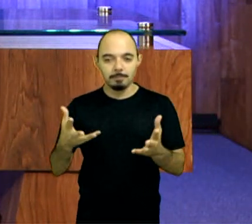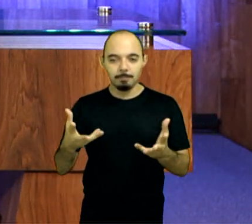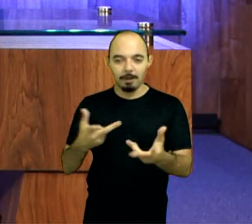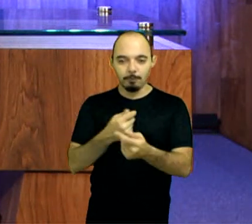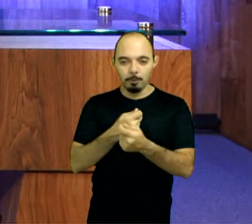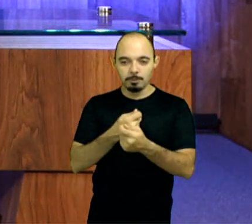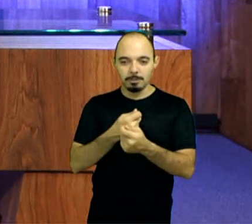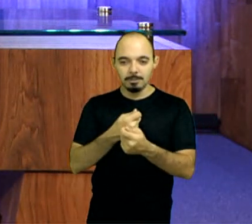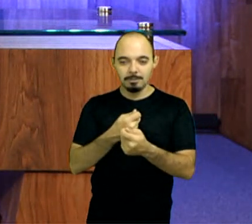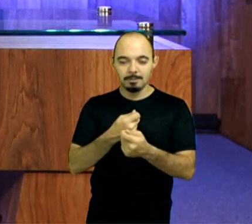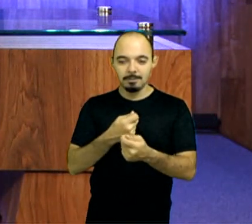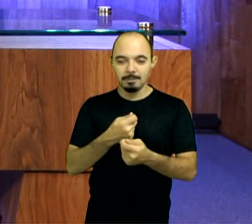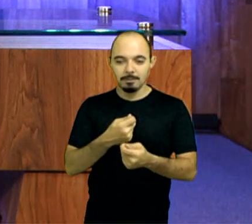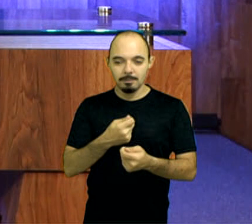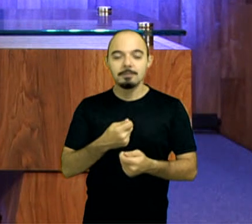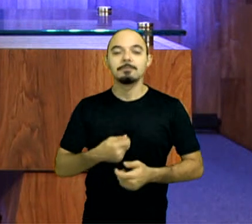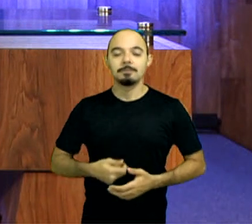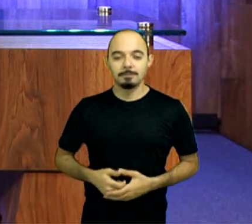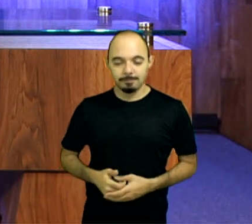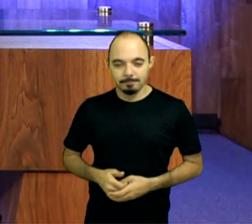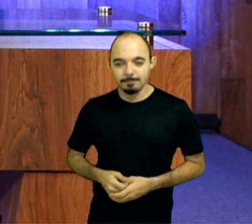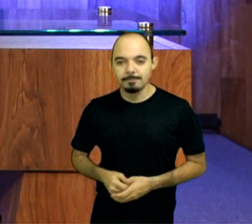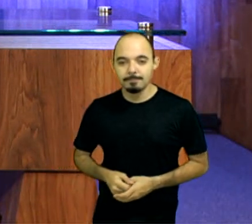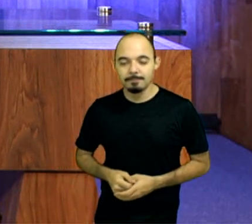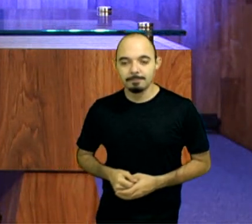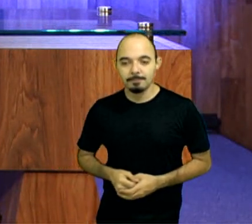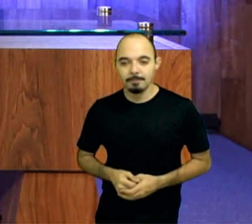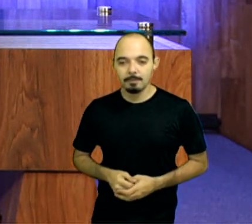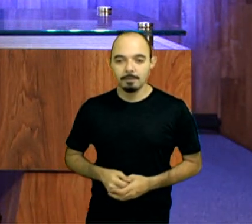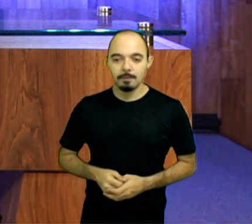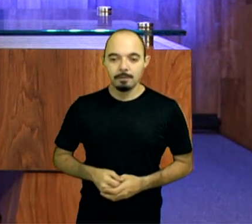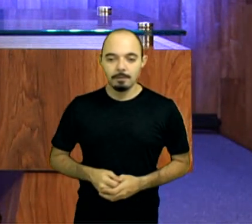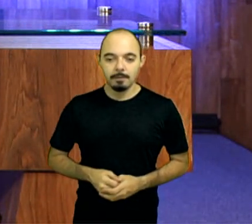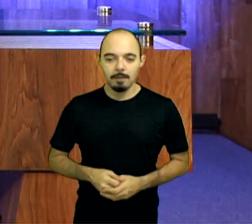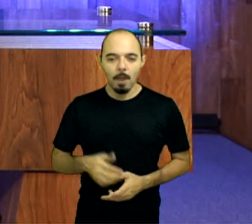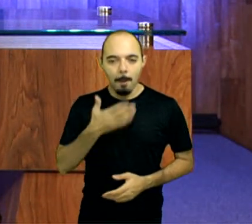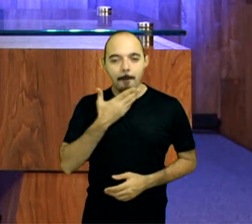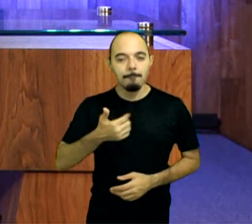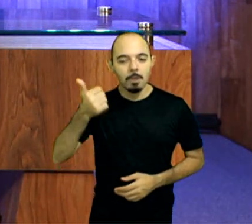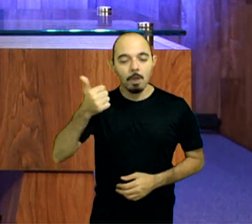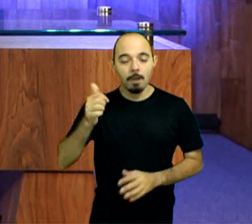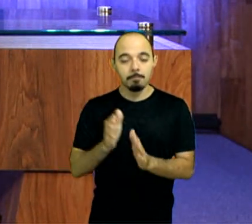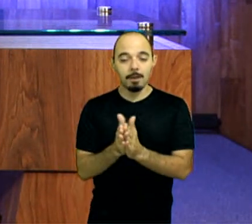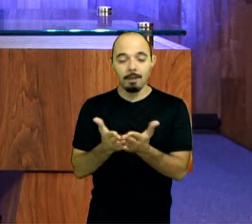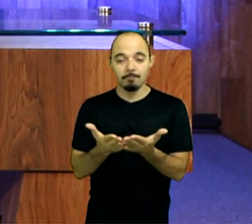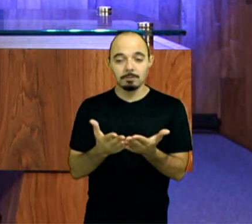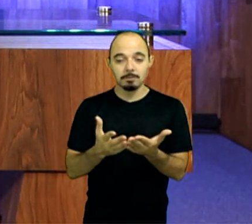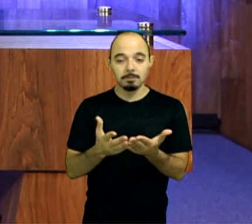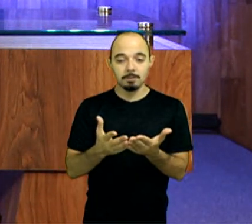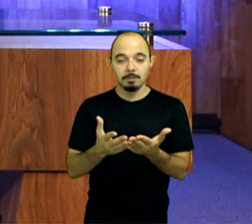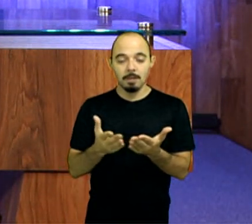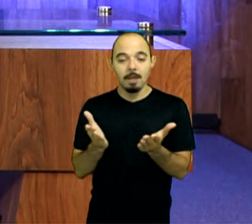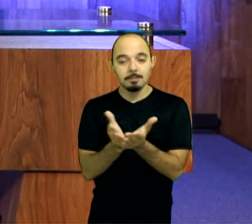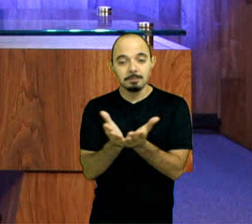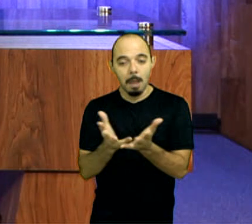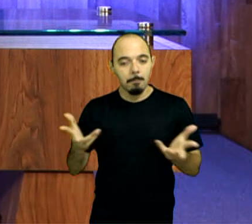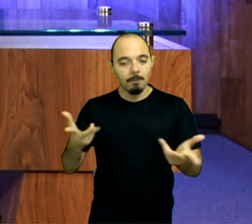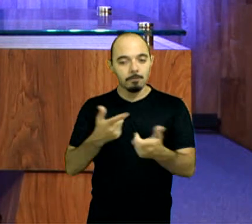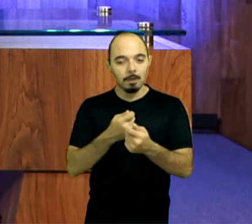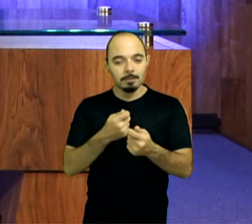crente maravilhoso e depois administrar as situações que vêm pela frente?